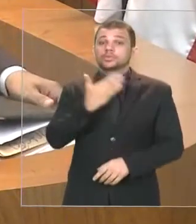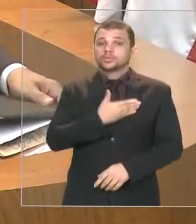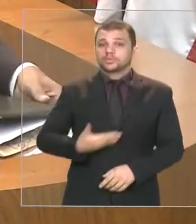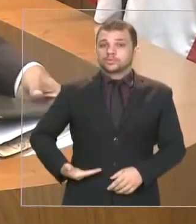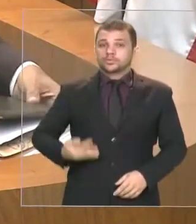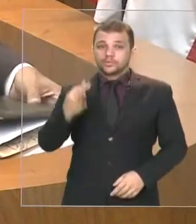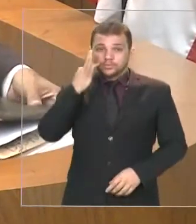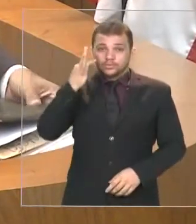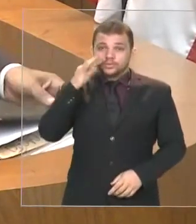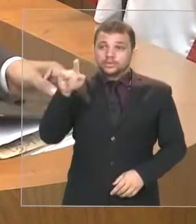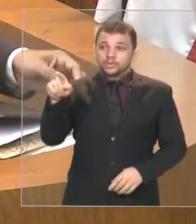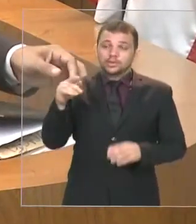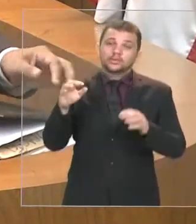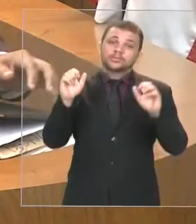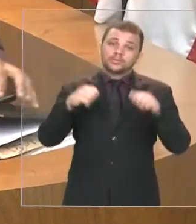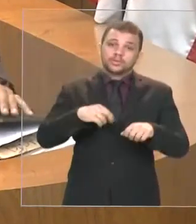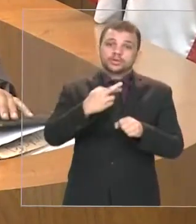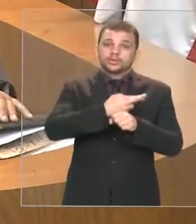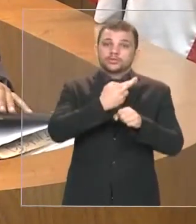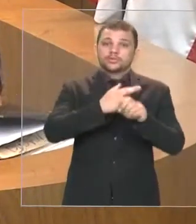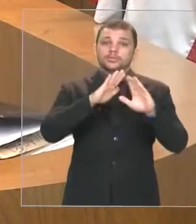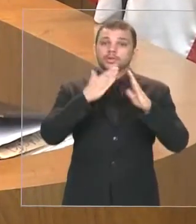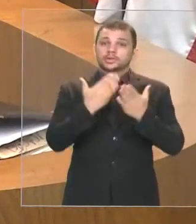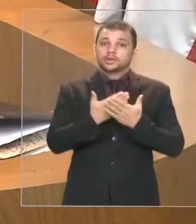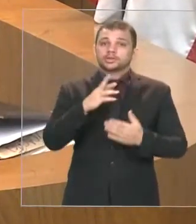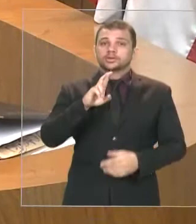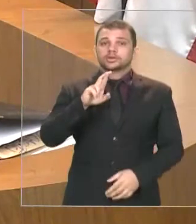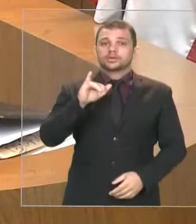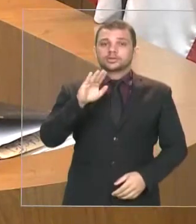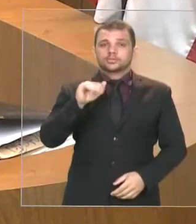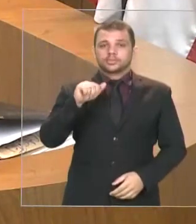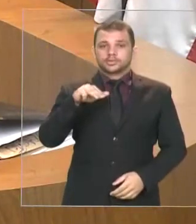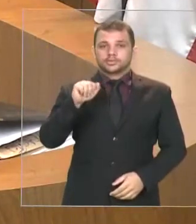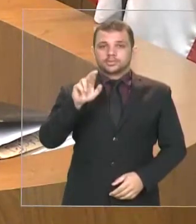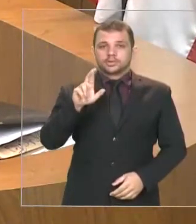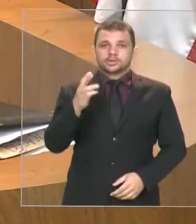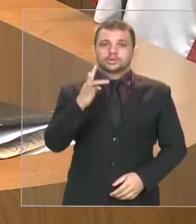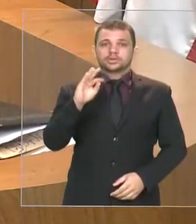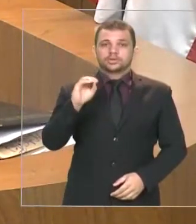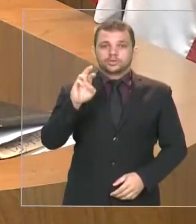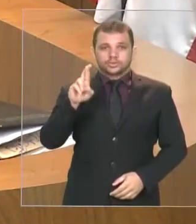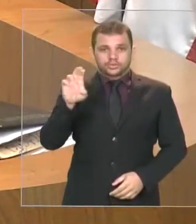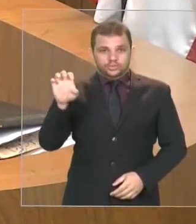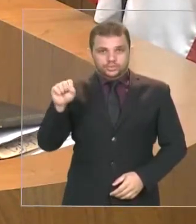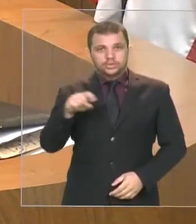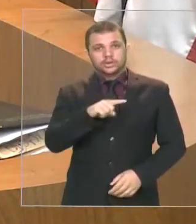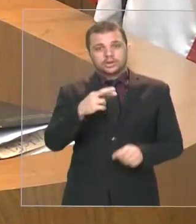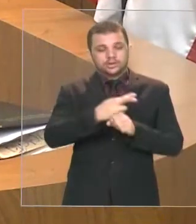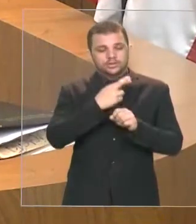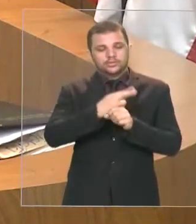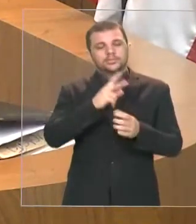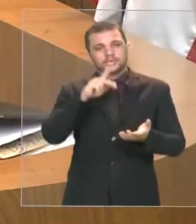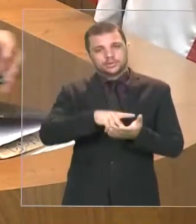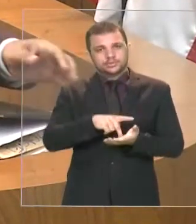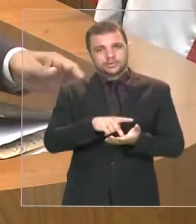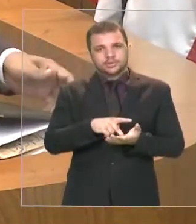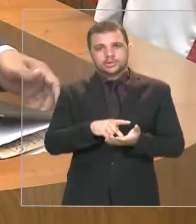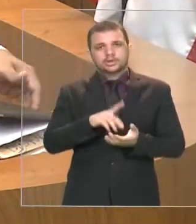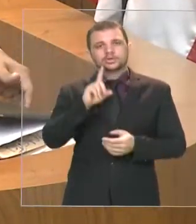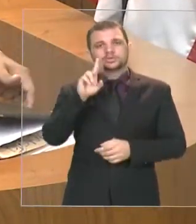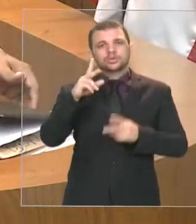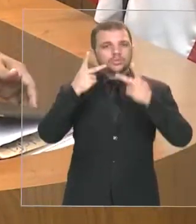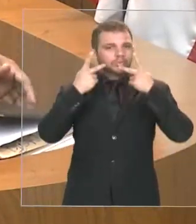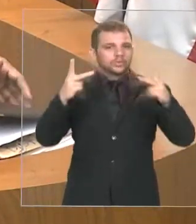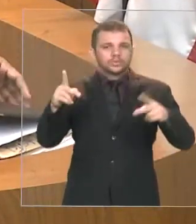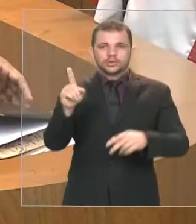que reforme a escola Ribamar Torres em Passo dos Bons, de verdade, não da propaganda como aparece na